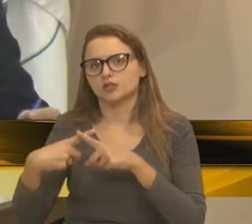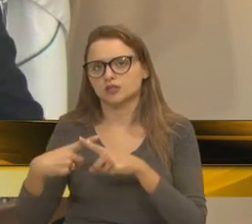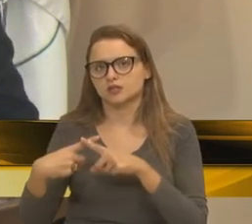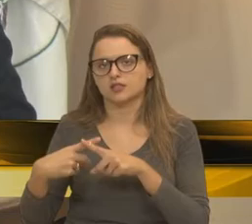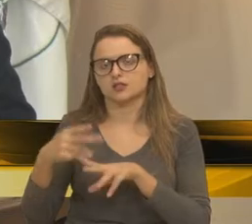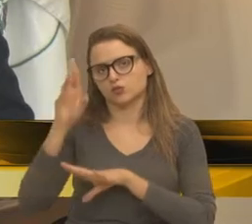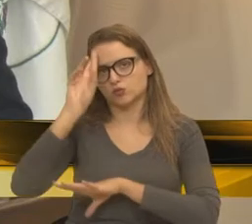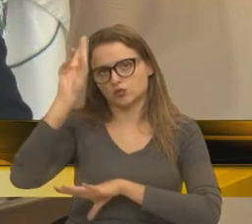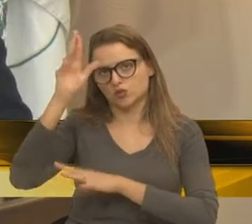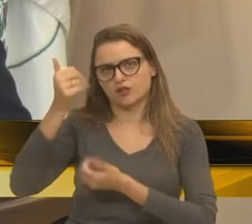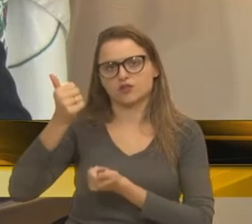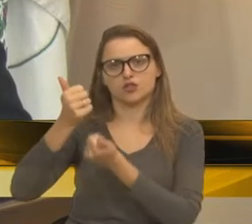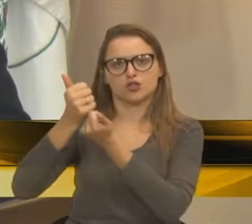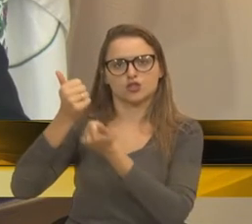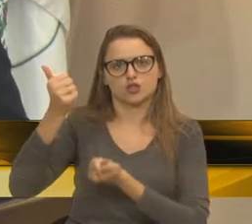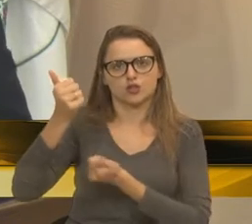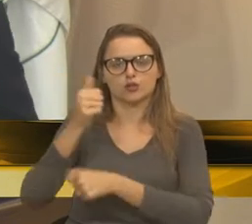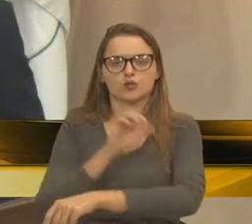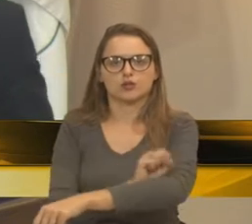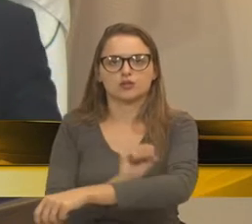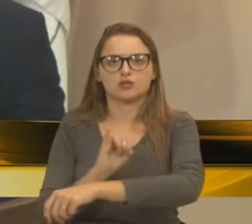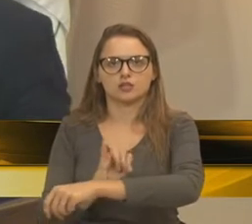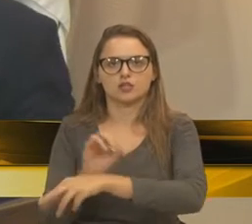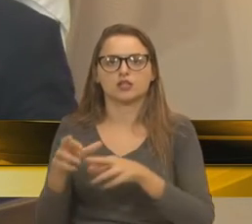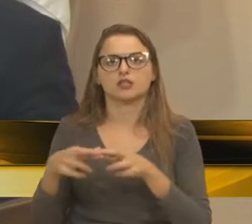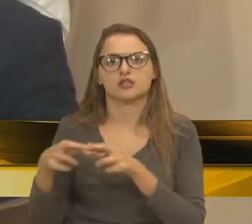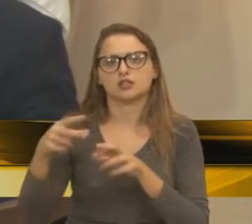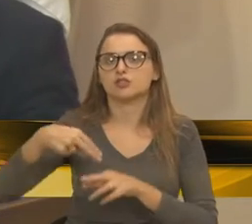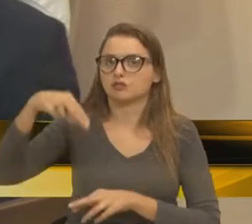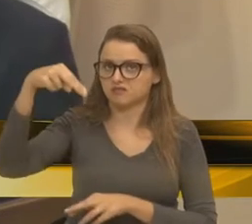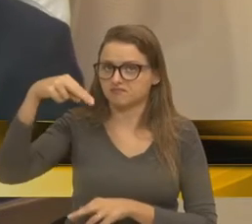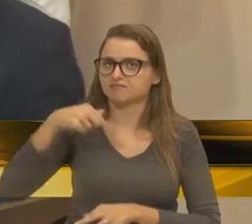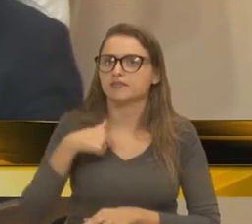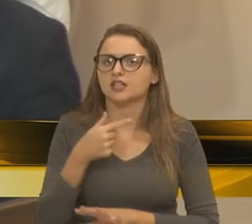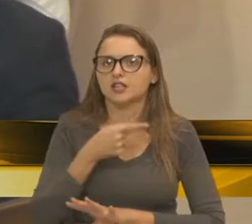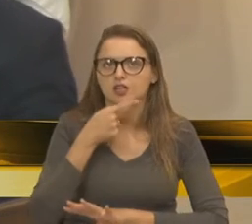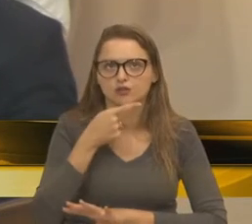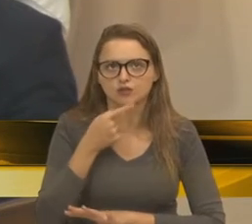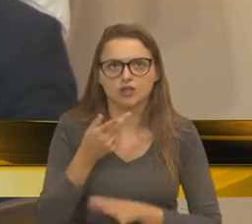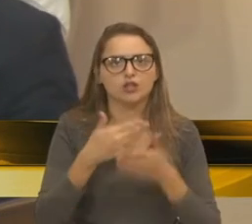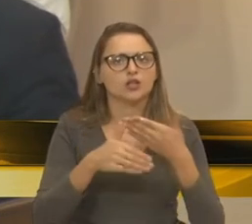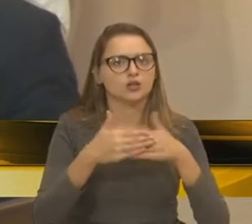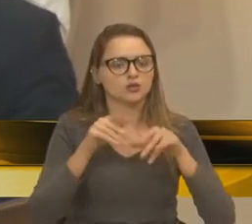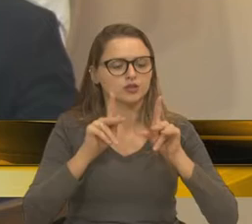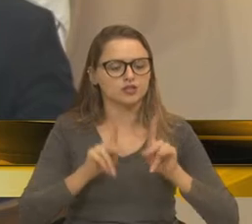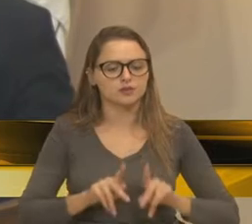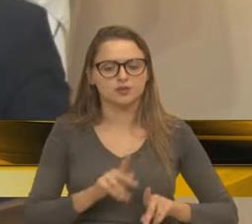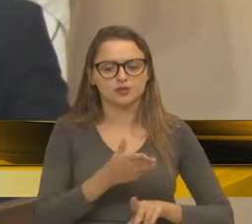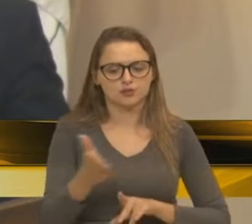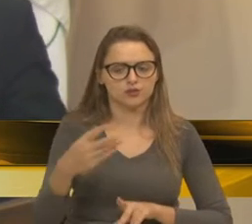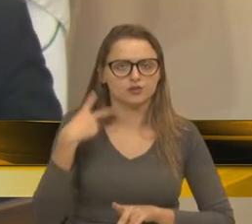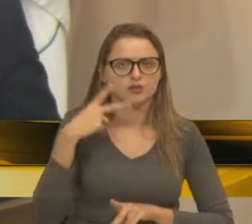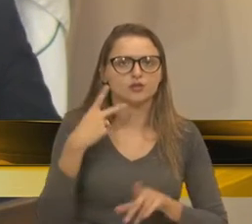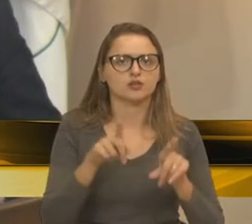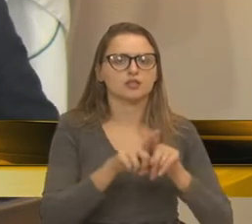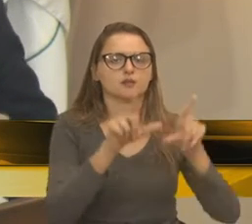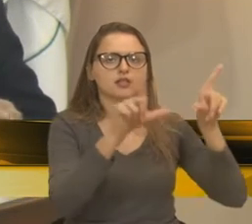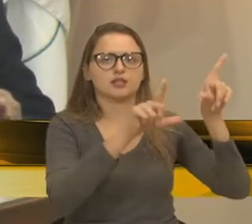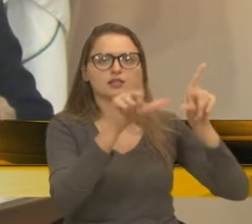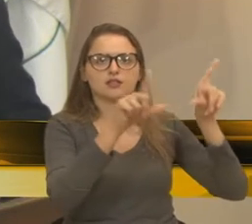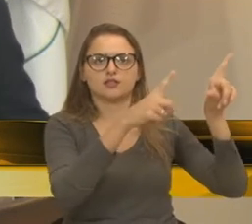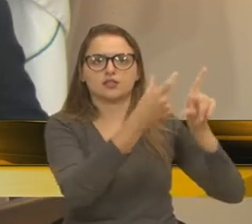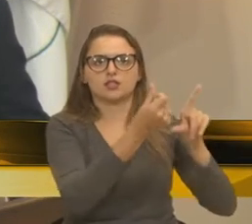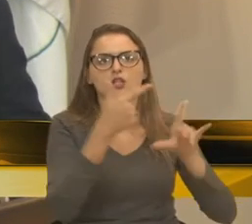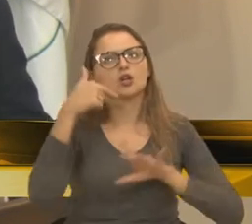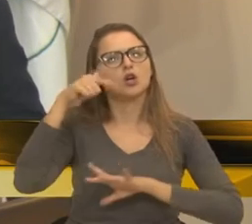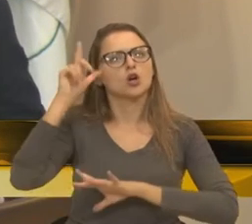Senai, com lideranças da Zona Norte. Confesso, senhores vereadores e aqueles que nos assistem através do canal 16, ontem foi o dia